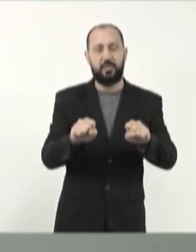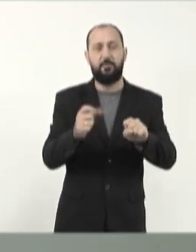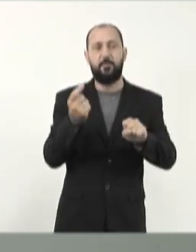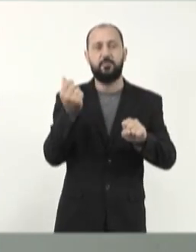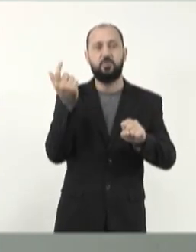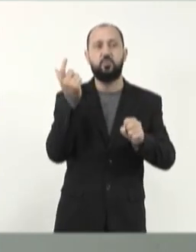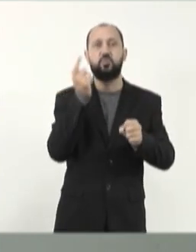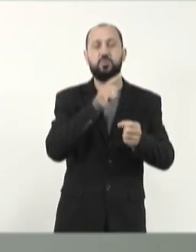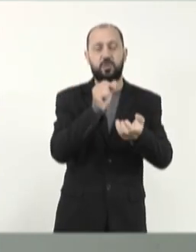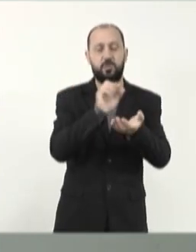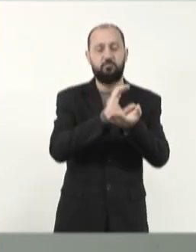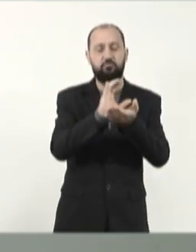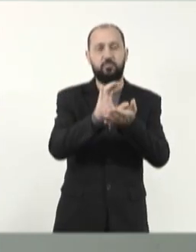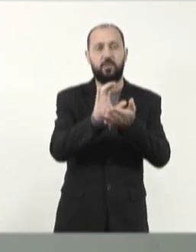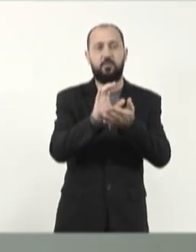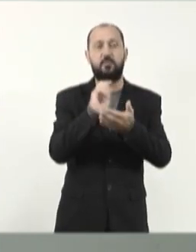emendas,